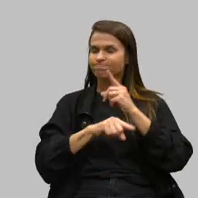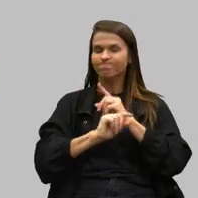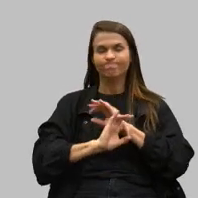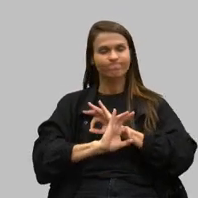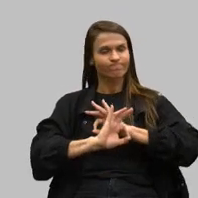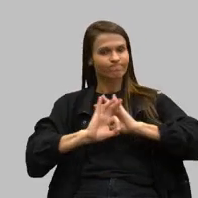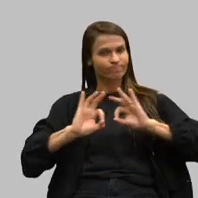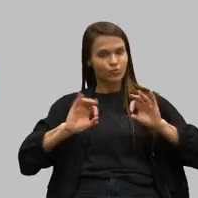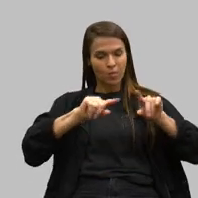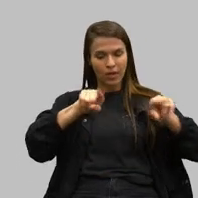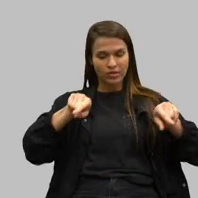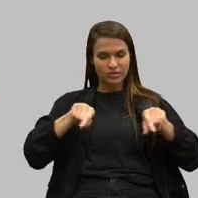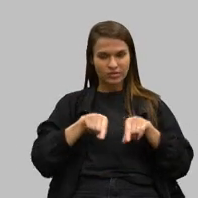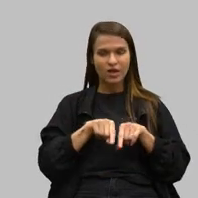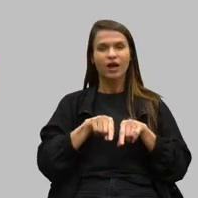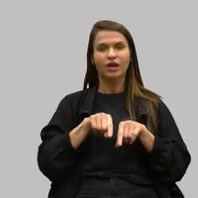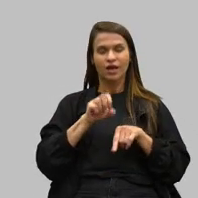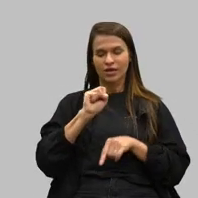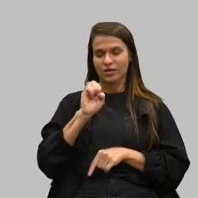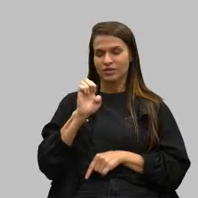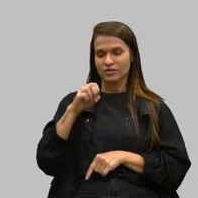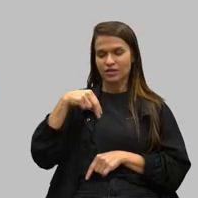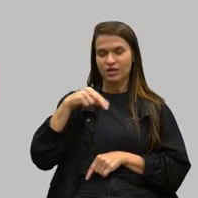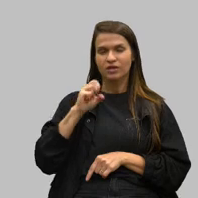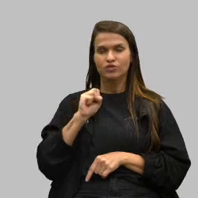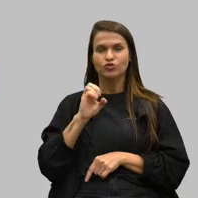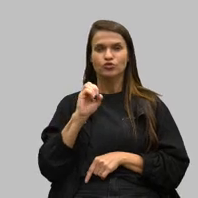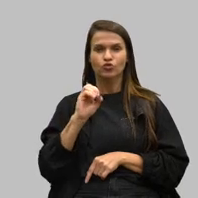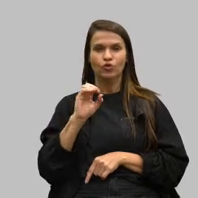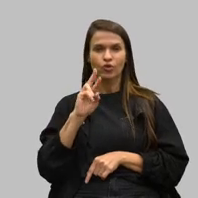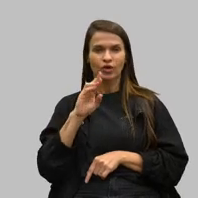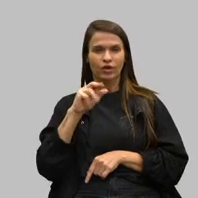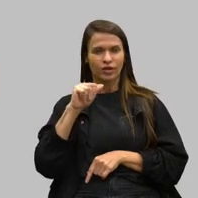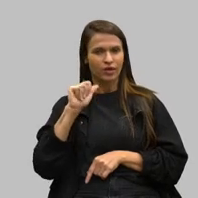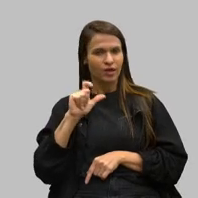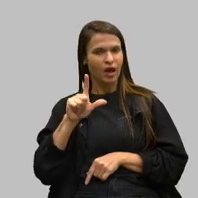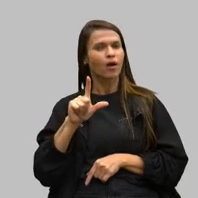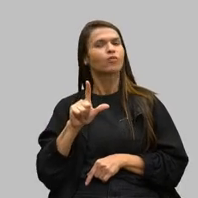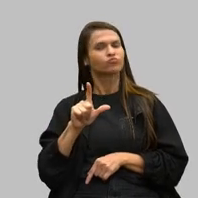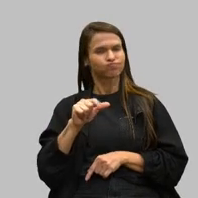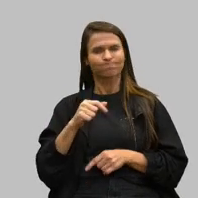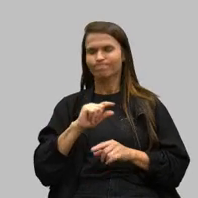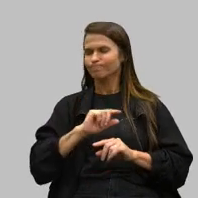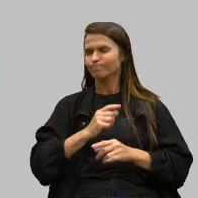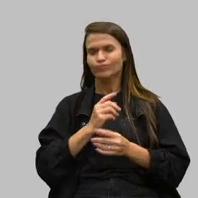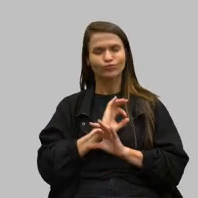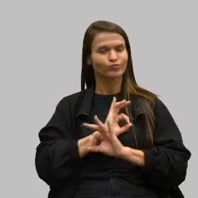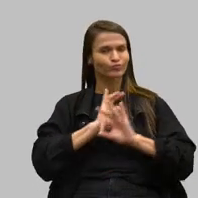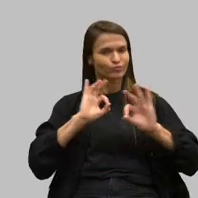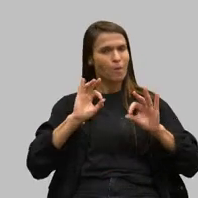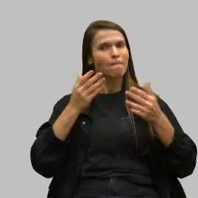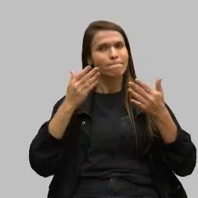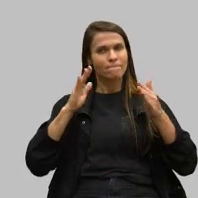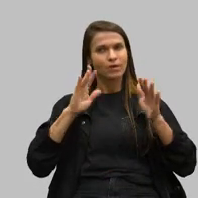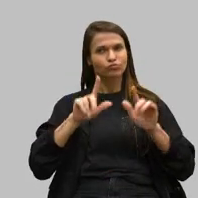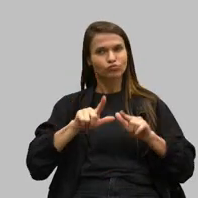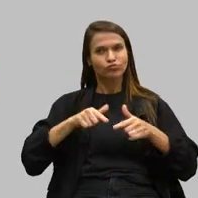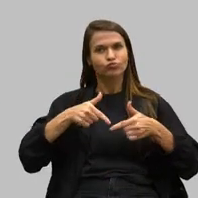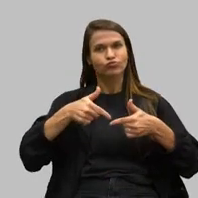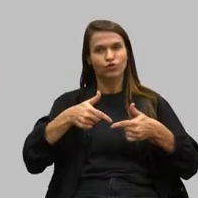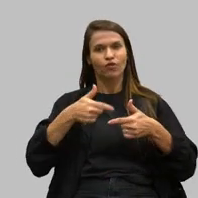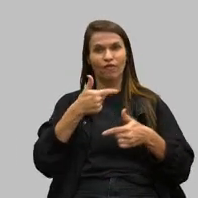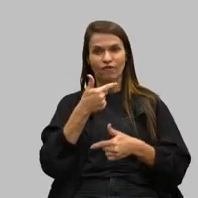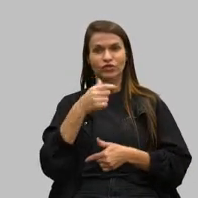sala multissensorial para as pessoas com deficiência e doenças raras. Parabéns, parabéns por essa iniciativa. Chegou em